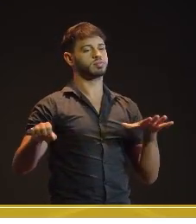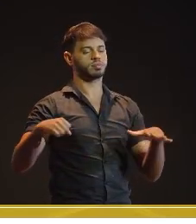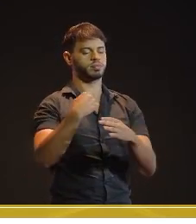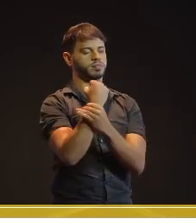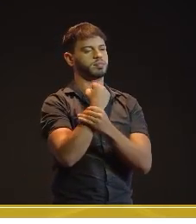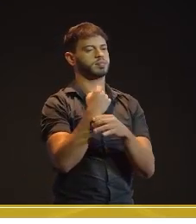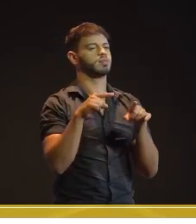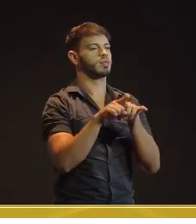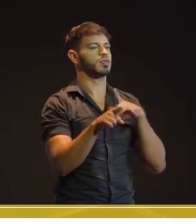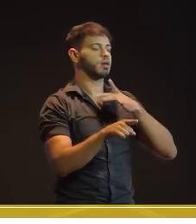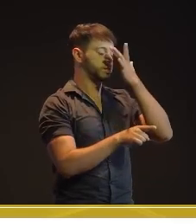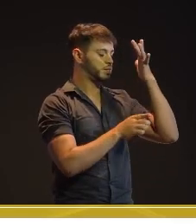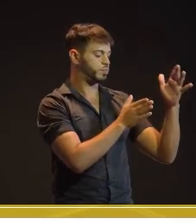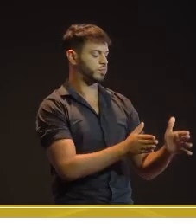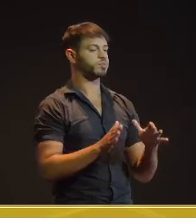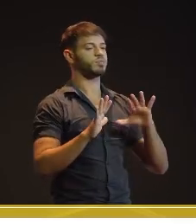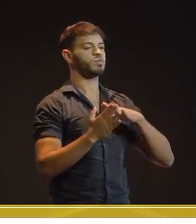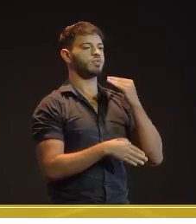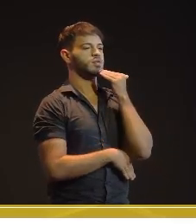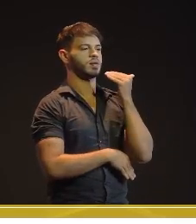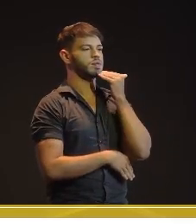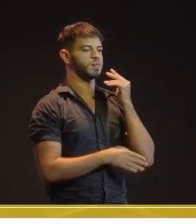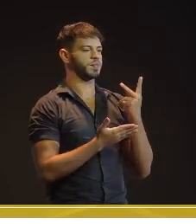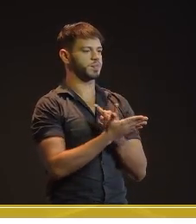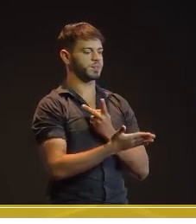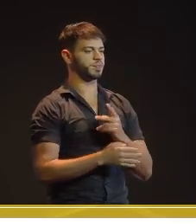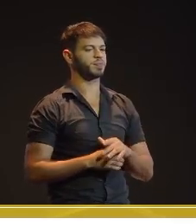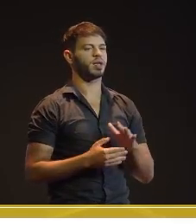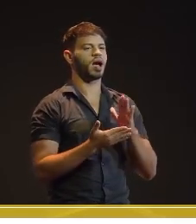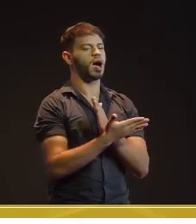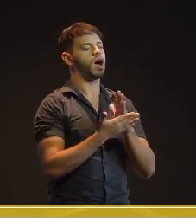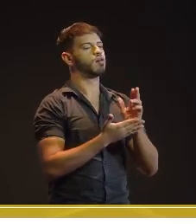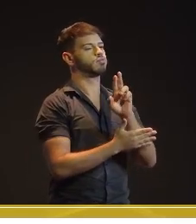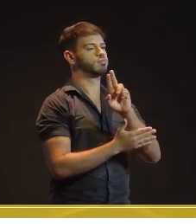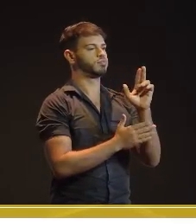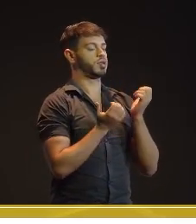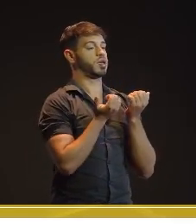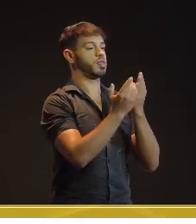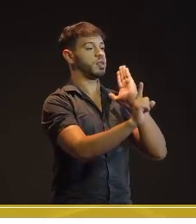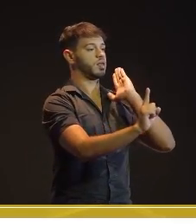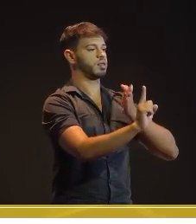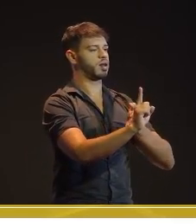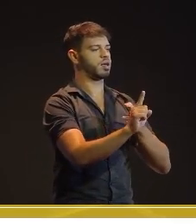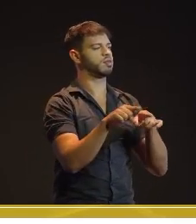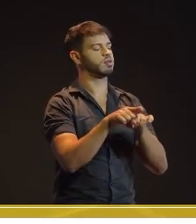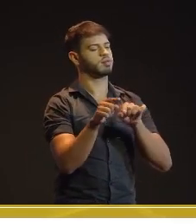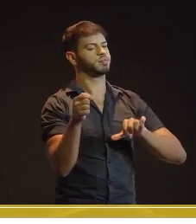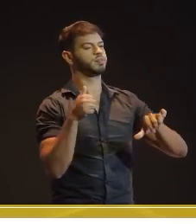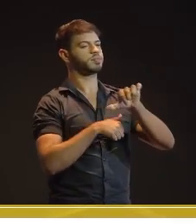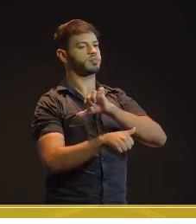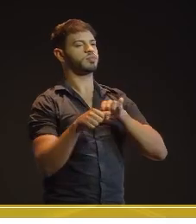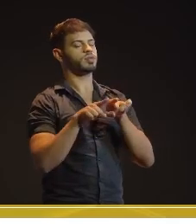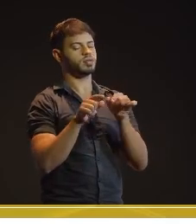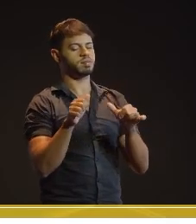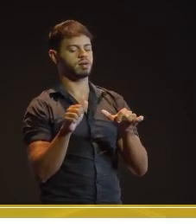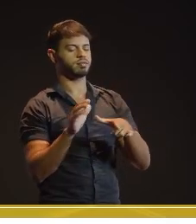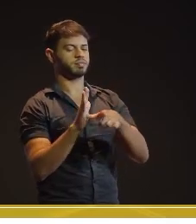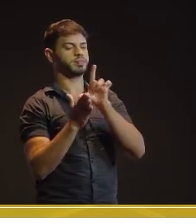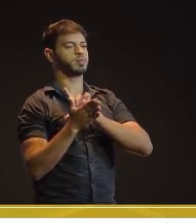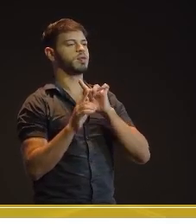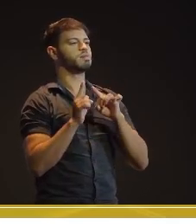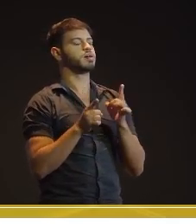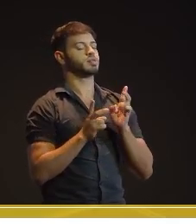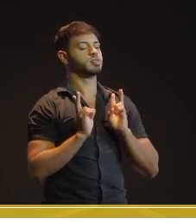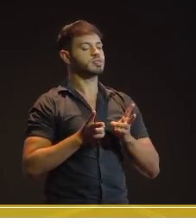com os fabricantes de inversores quando a falha ocorre. Alguns atendem com entrega direta, troca antecipada, mas